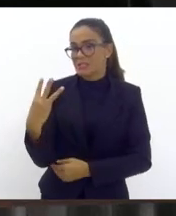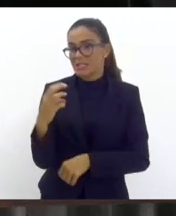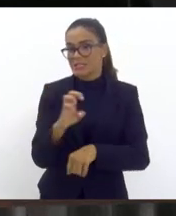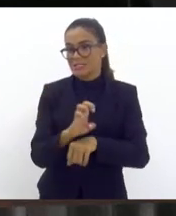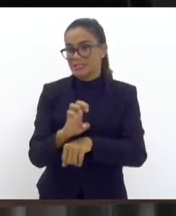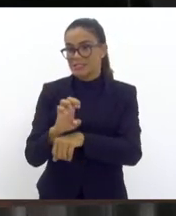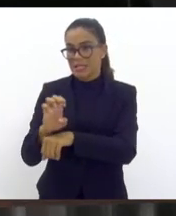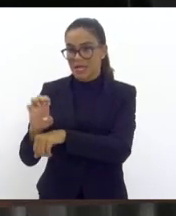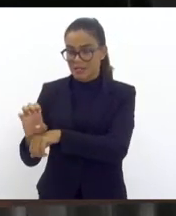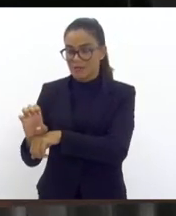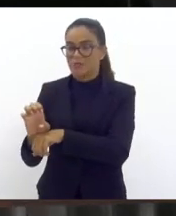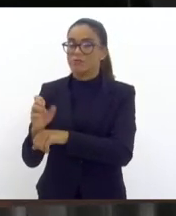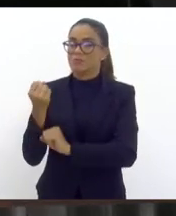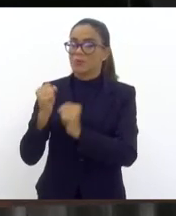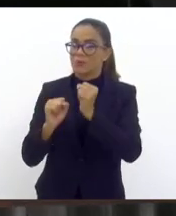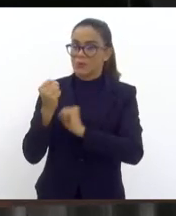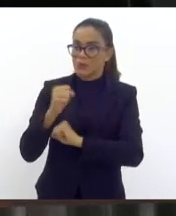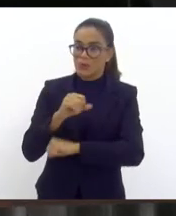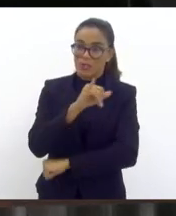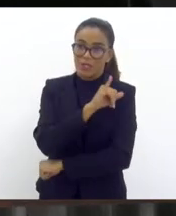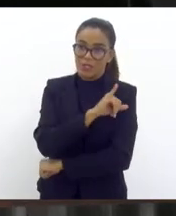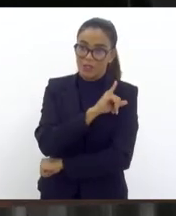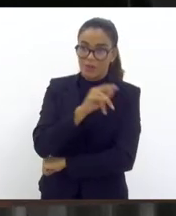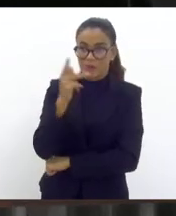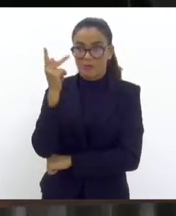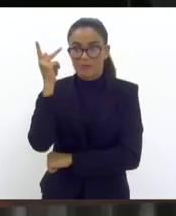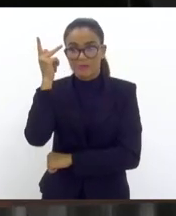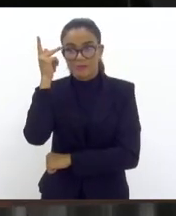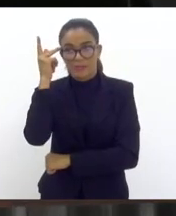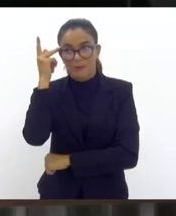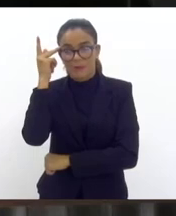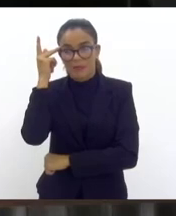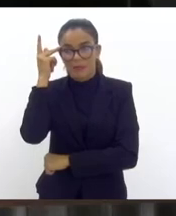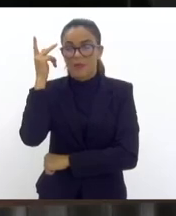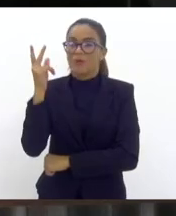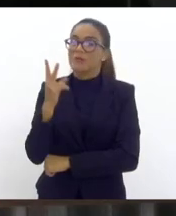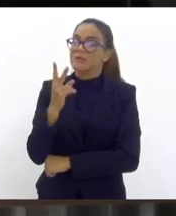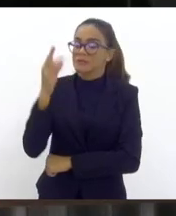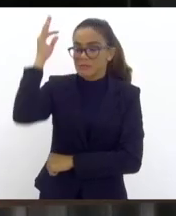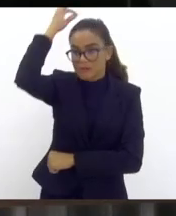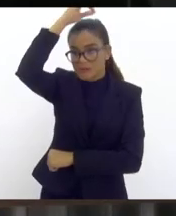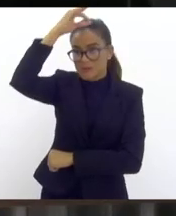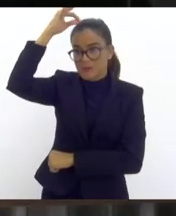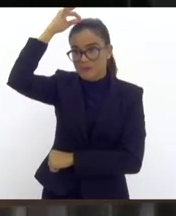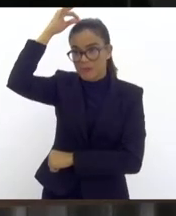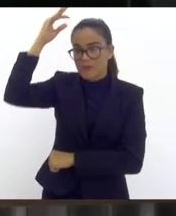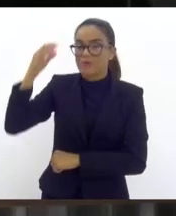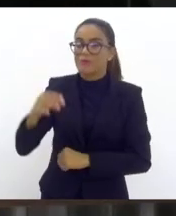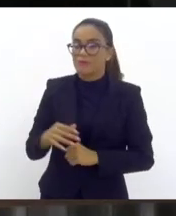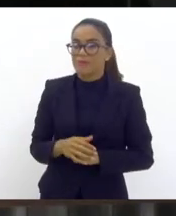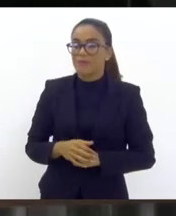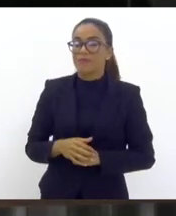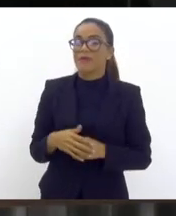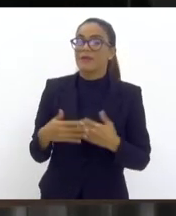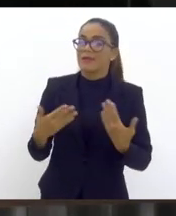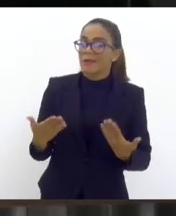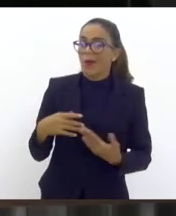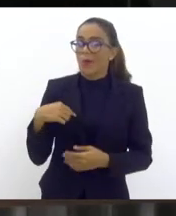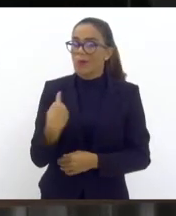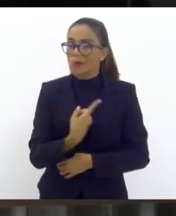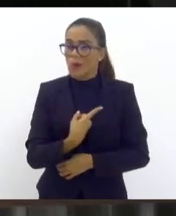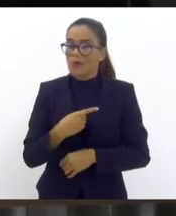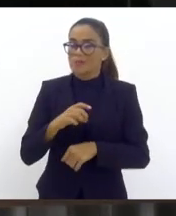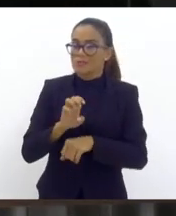a saber Rio São Paulo e Espírito Santo sendo que o nosso